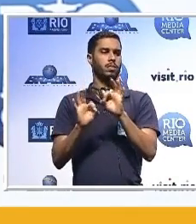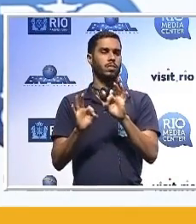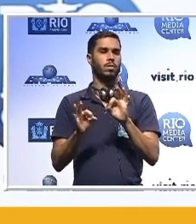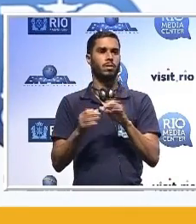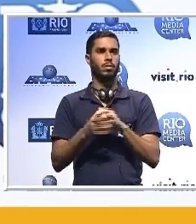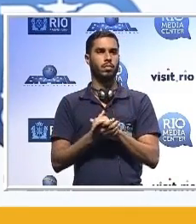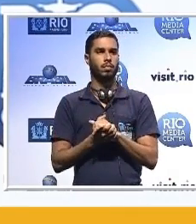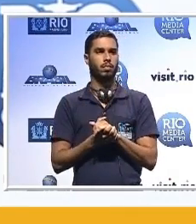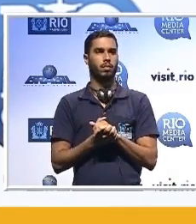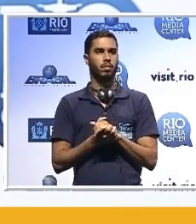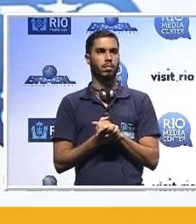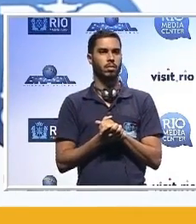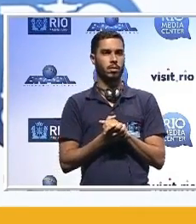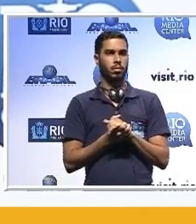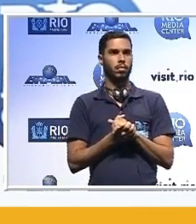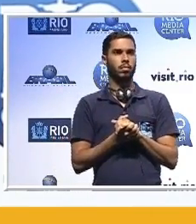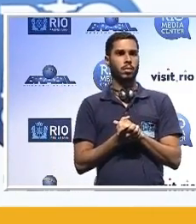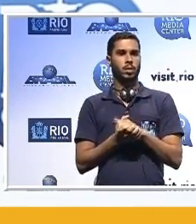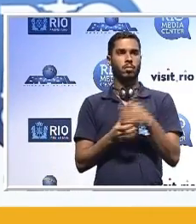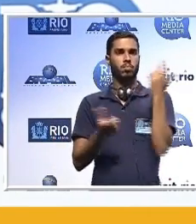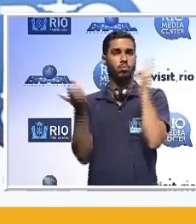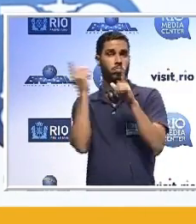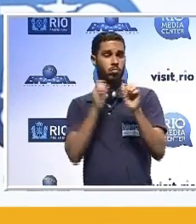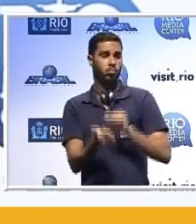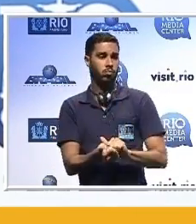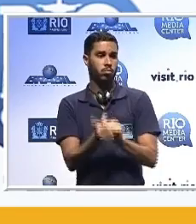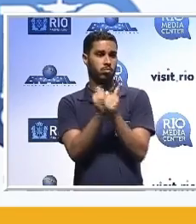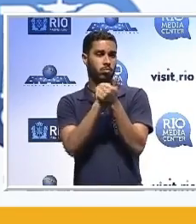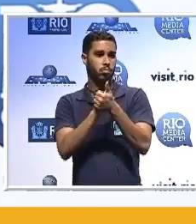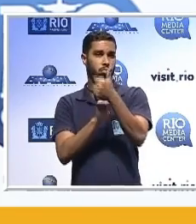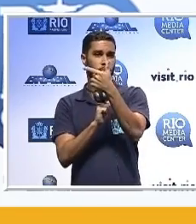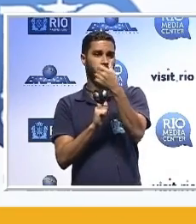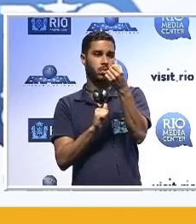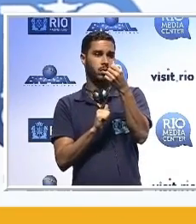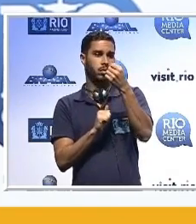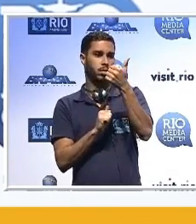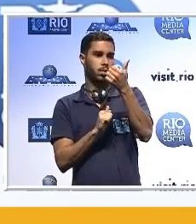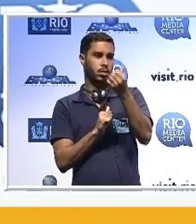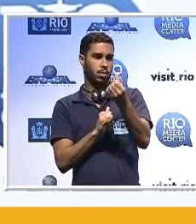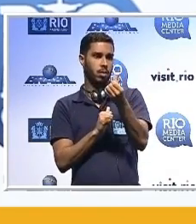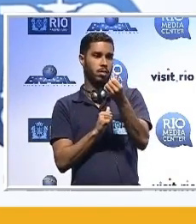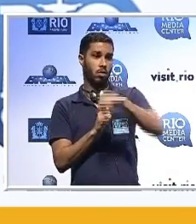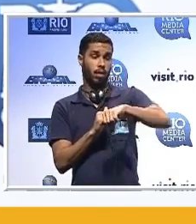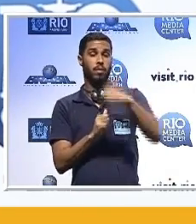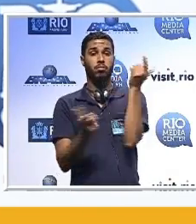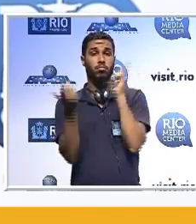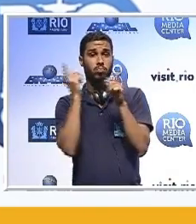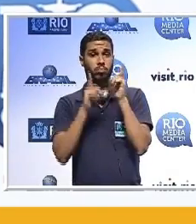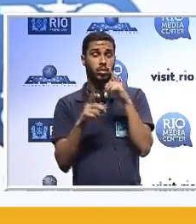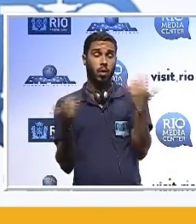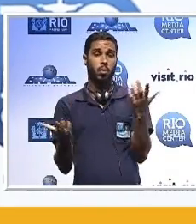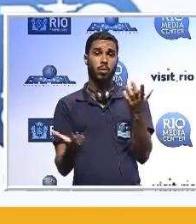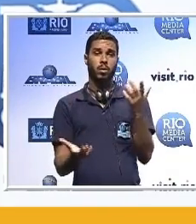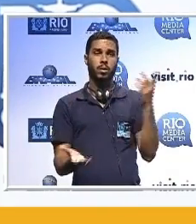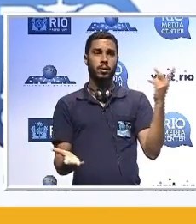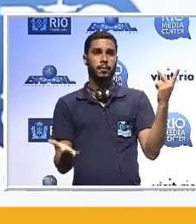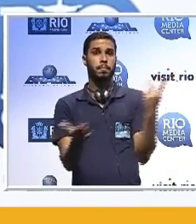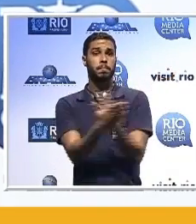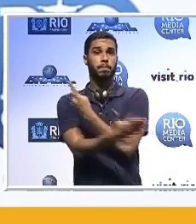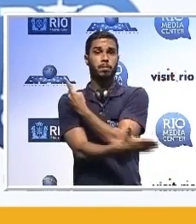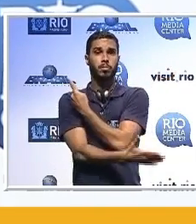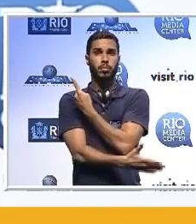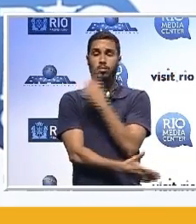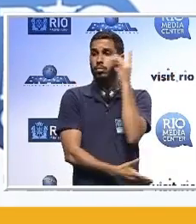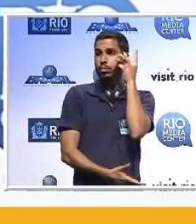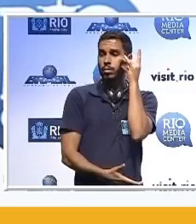configuração. E aí são 219 hotéis do Grupo Accor nessa linha. Então tem fatos concretos acontecendo. O problema da